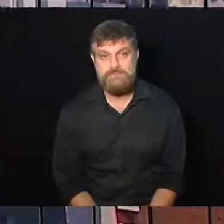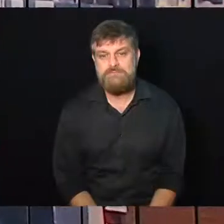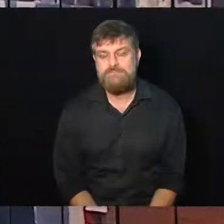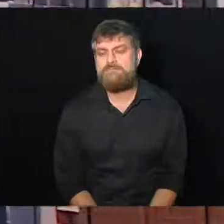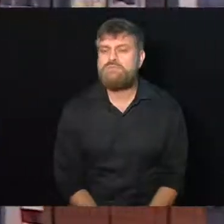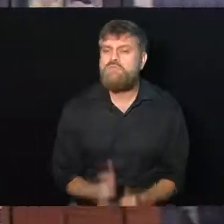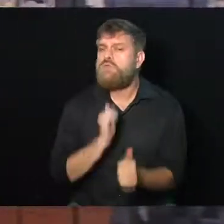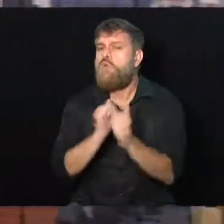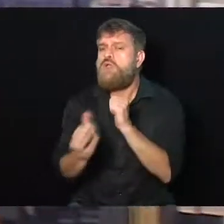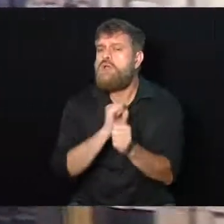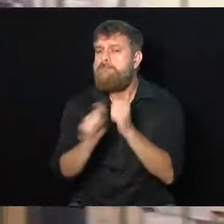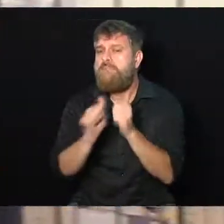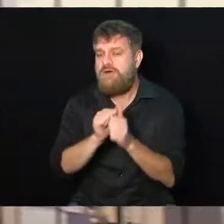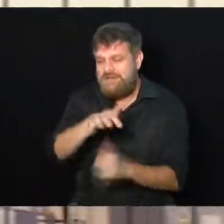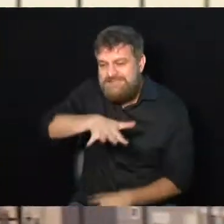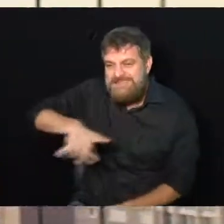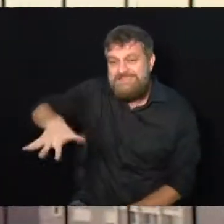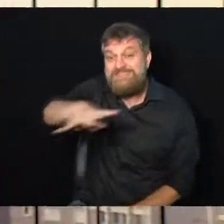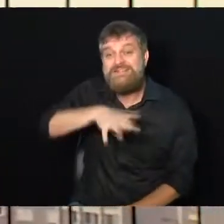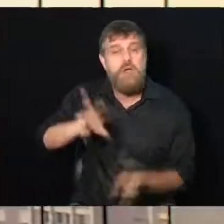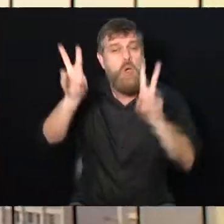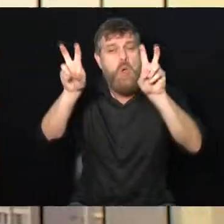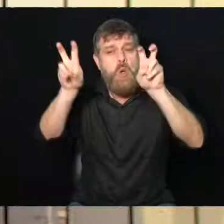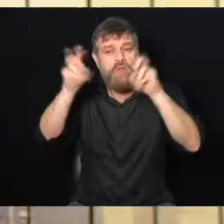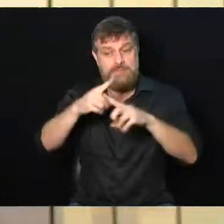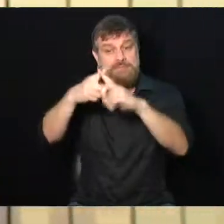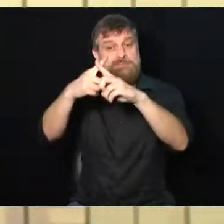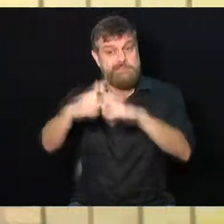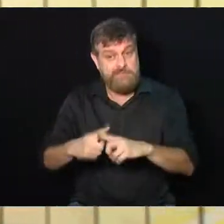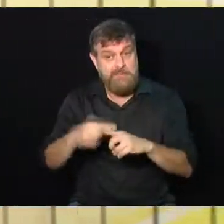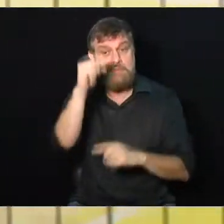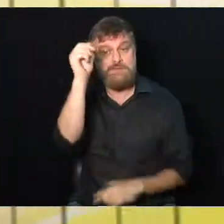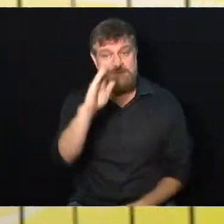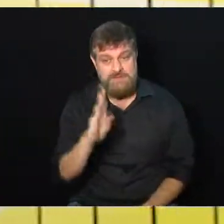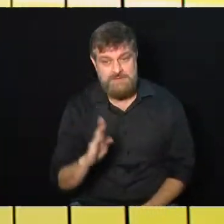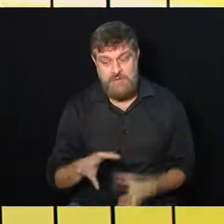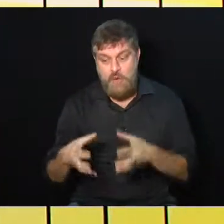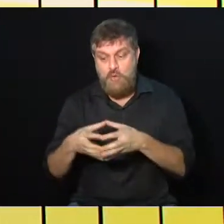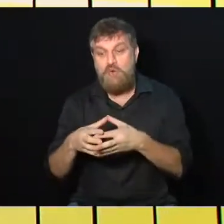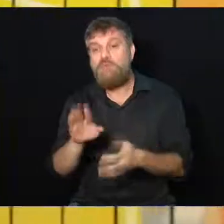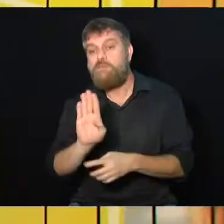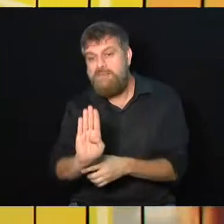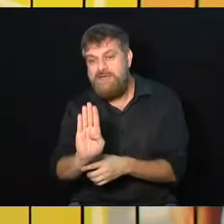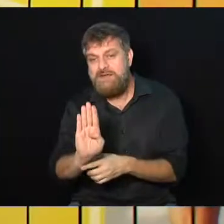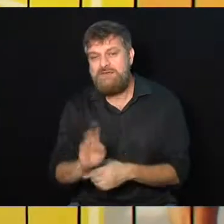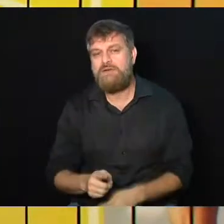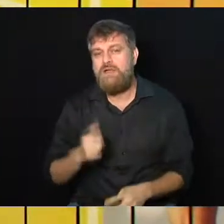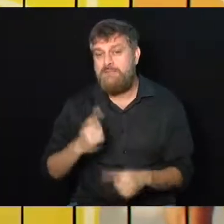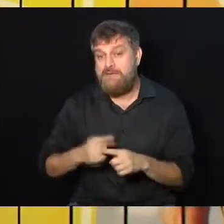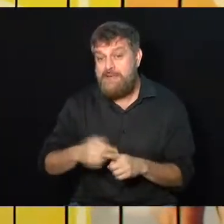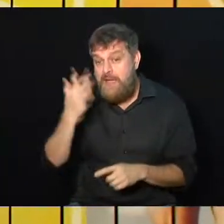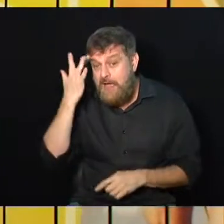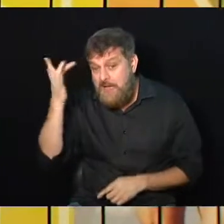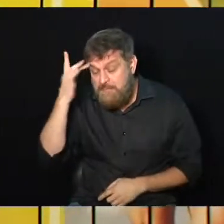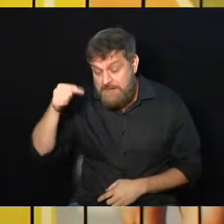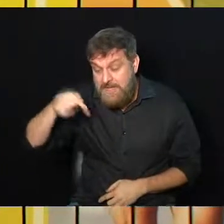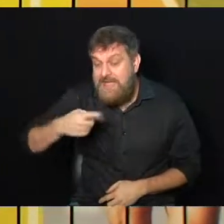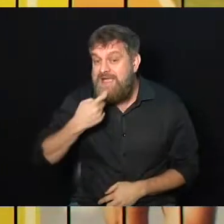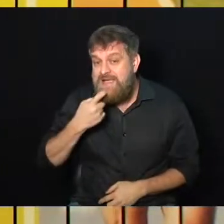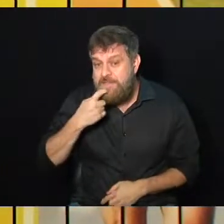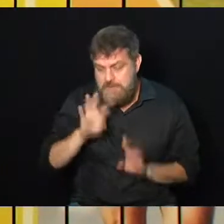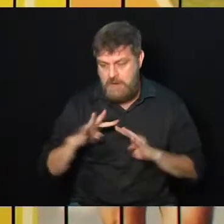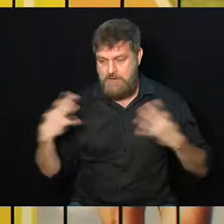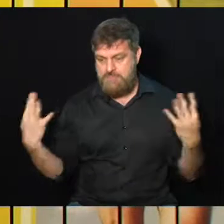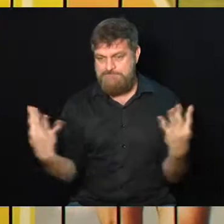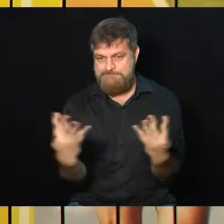Vamos lá para o esporte agora, falar sobre Campeonato Brasileiro da Série B. Porque amanhã, aqui em Campinas, no